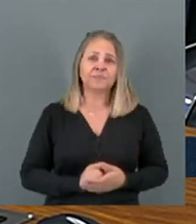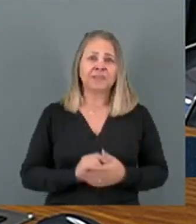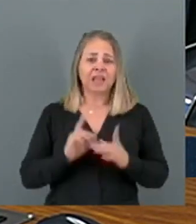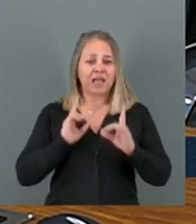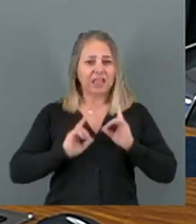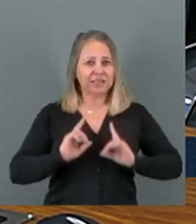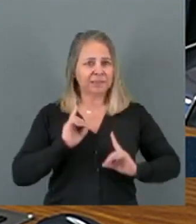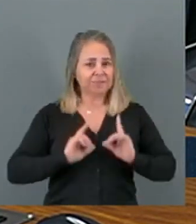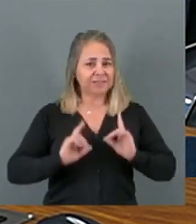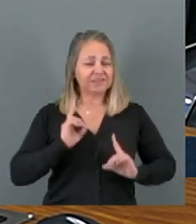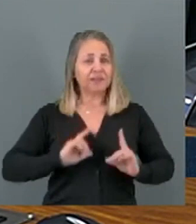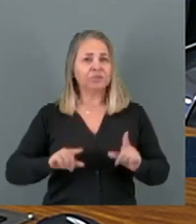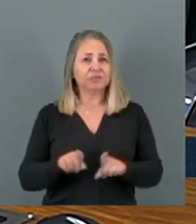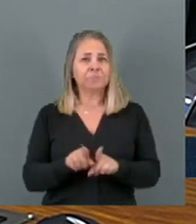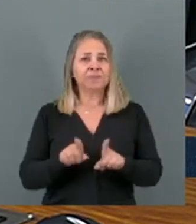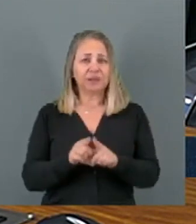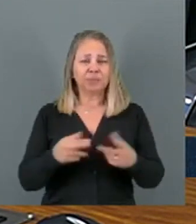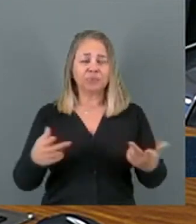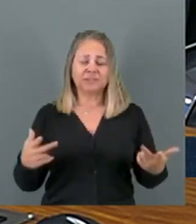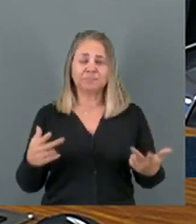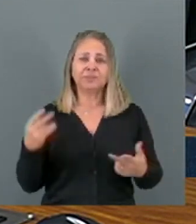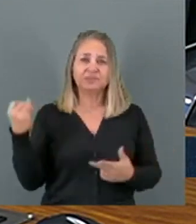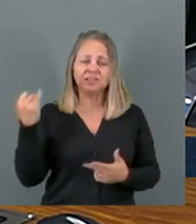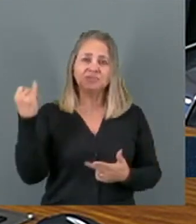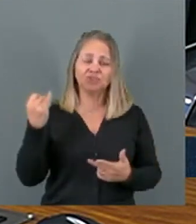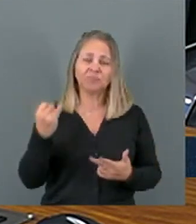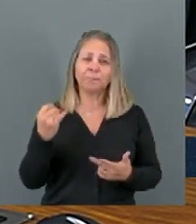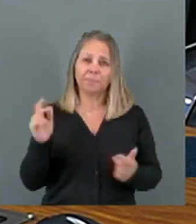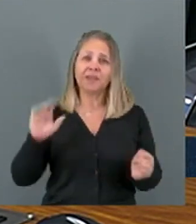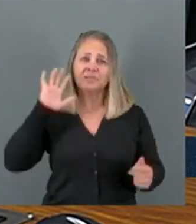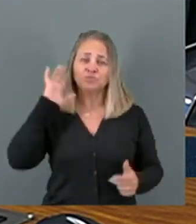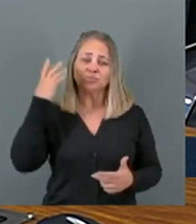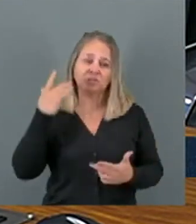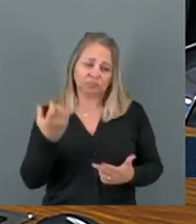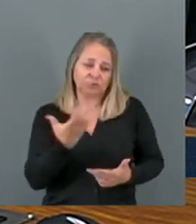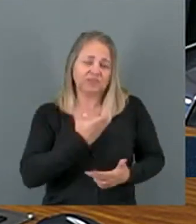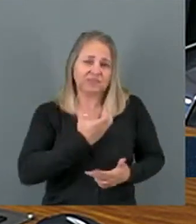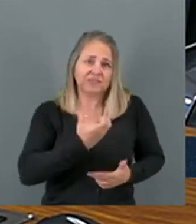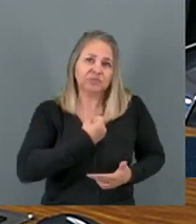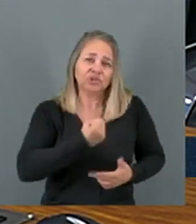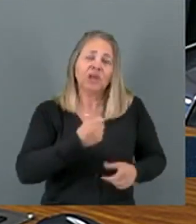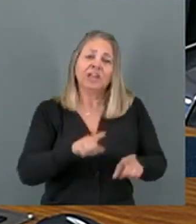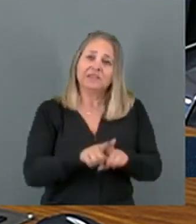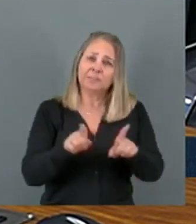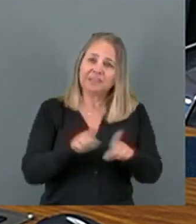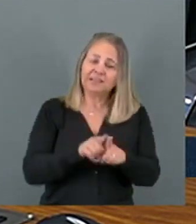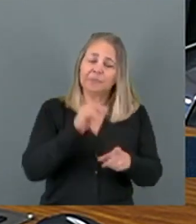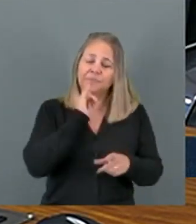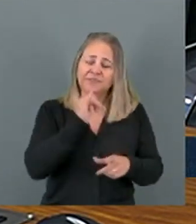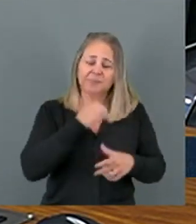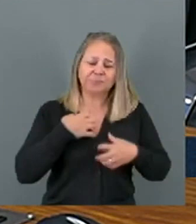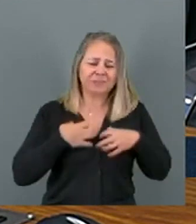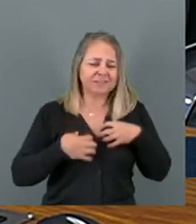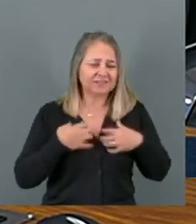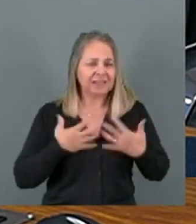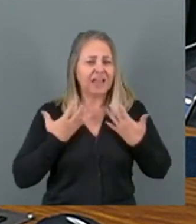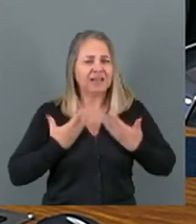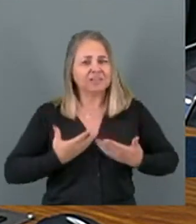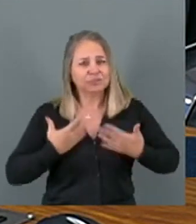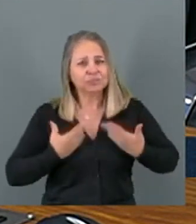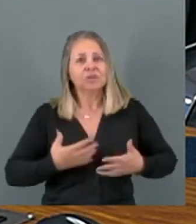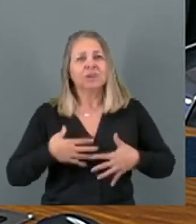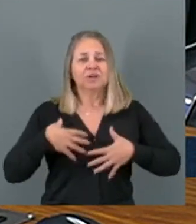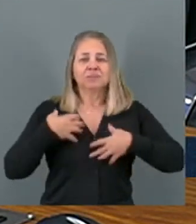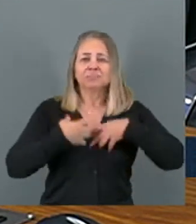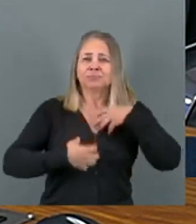como fator de risco importante para o suicídio, mas às vezes tem algum evento de vida, algum fator ambiental, algum fator estressante que precipita esse quadro, e às